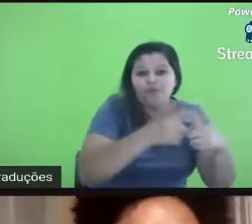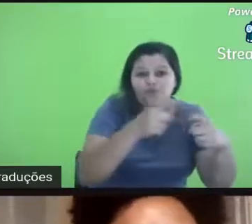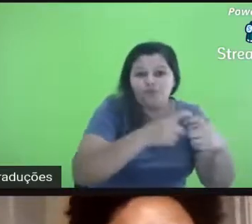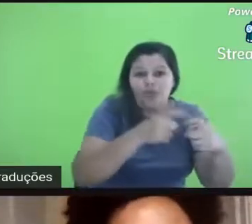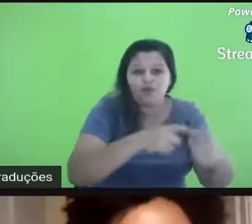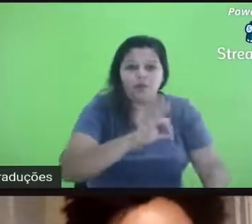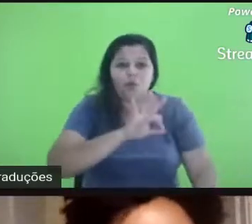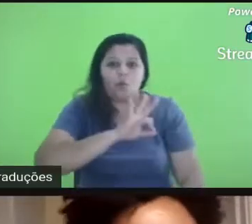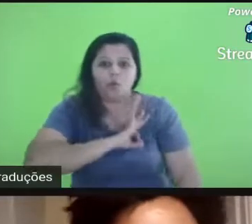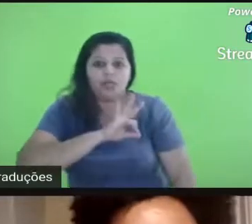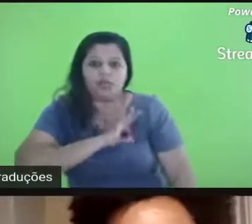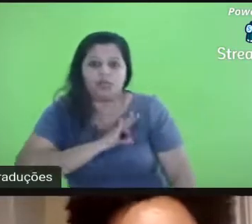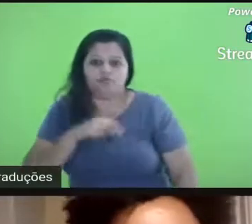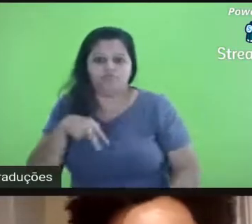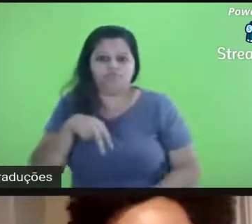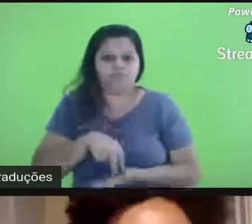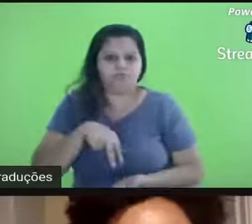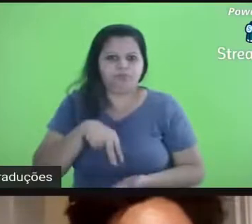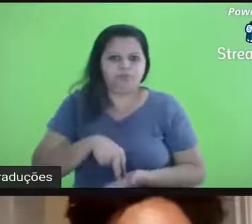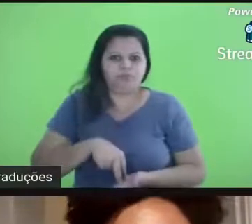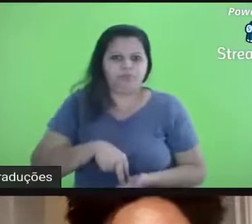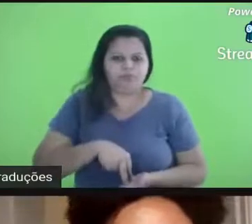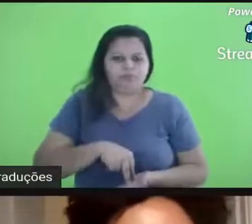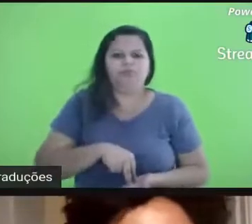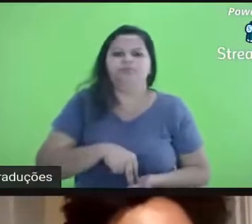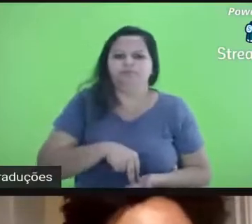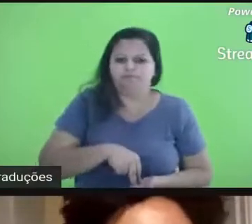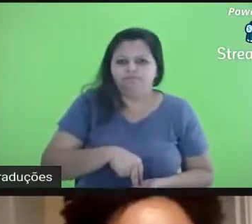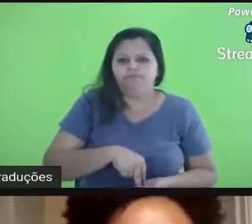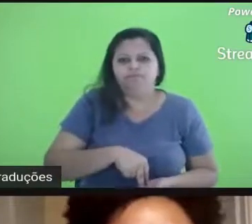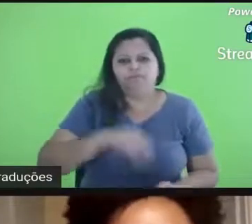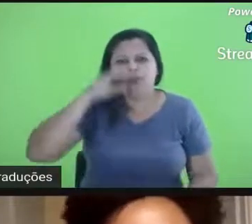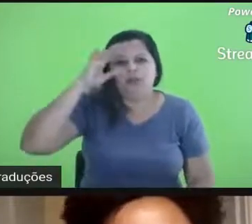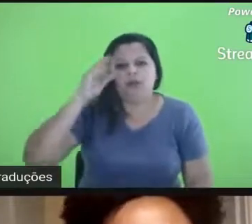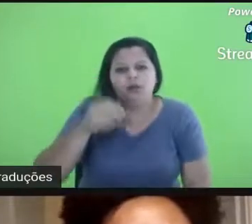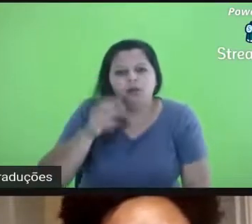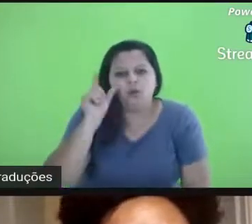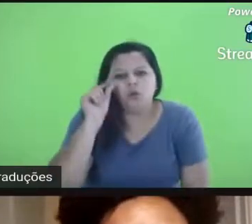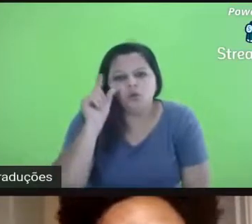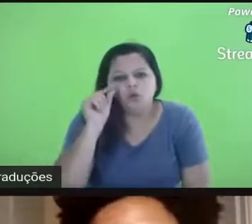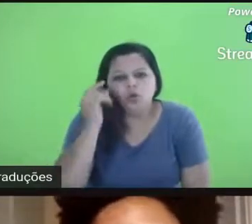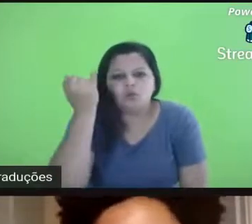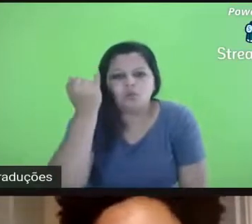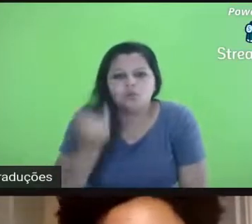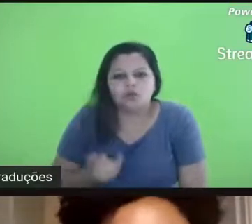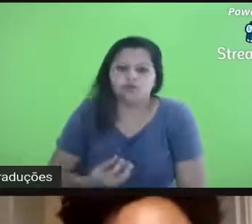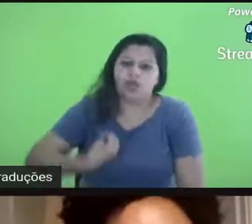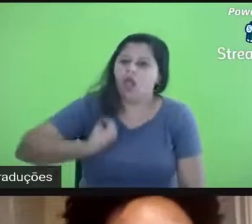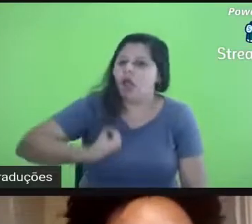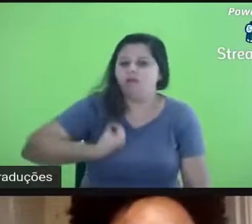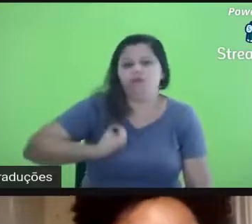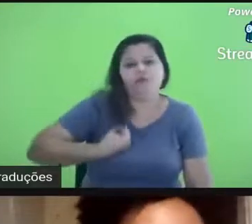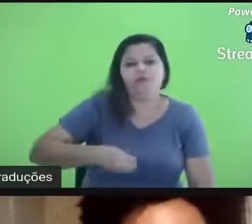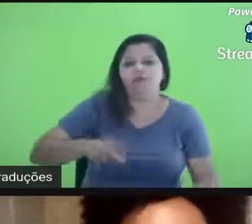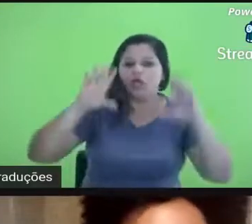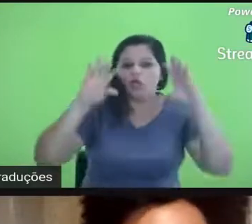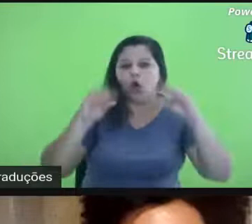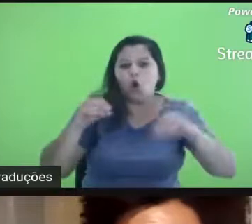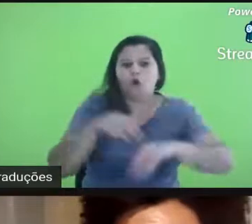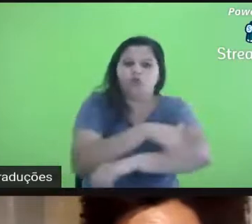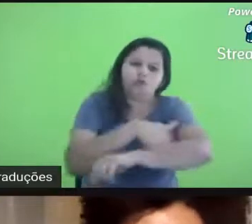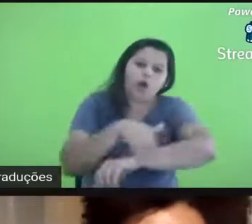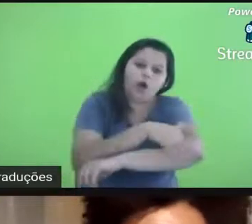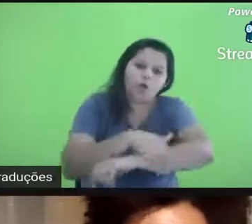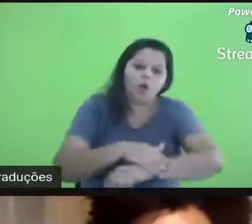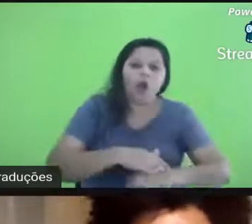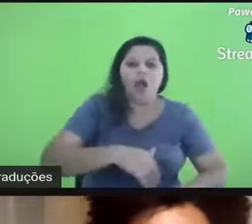com prontidão, sonolento e magro. E eis tudo. Eis a vida noturna dos subúrbios. Os habitantes daquelas